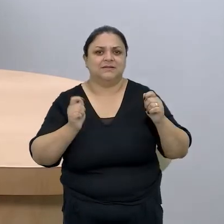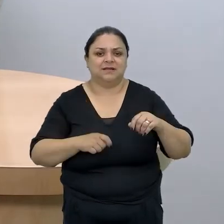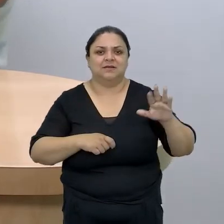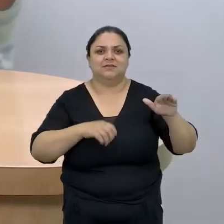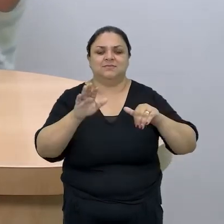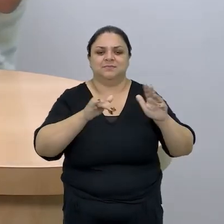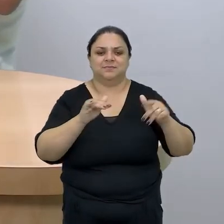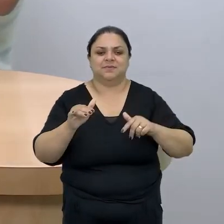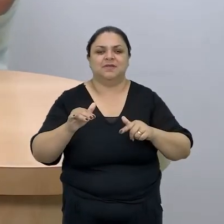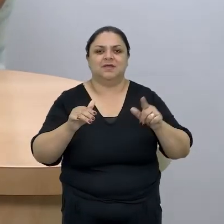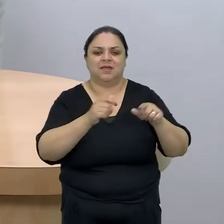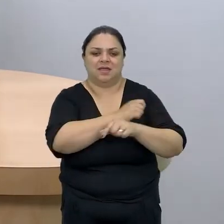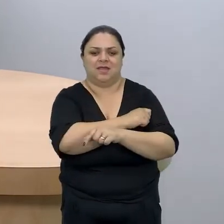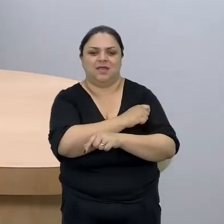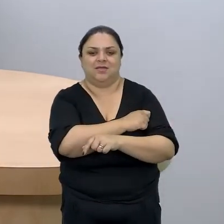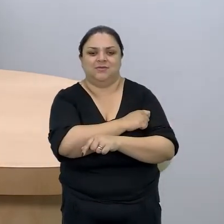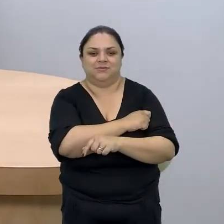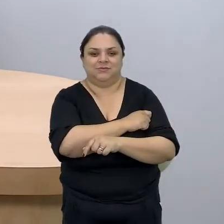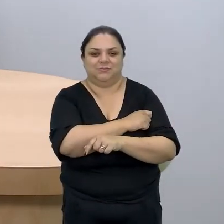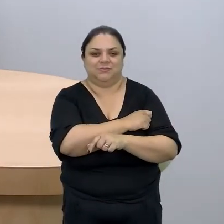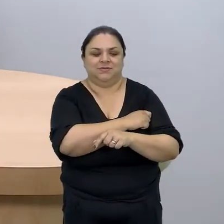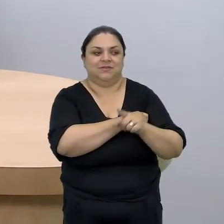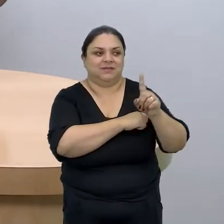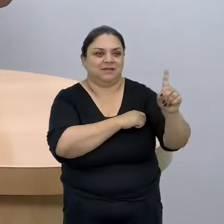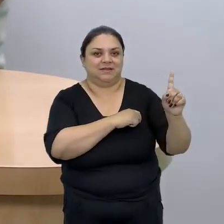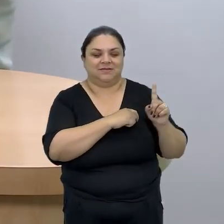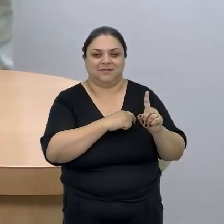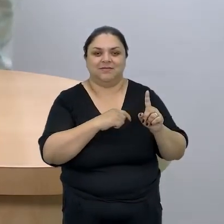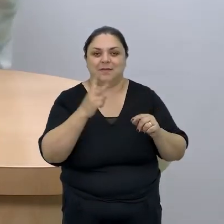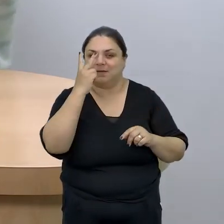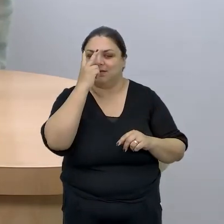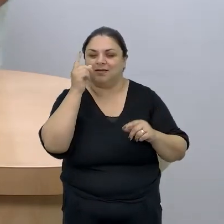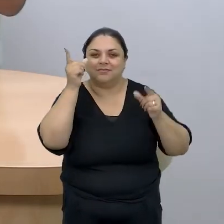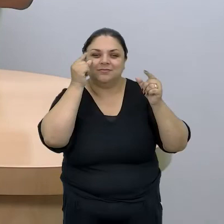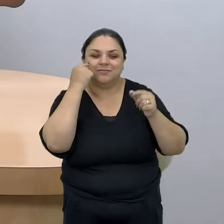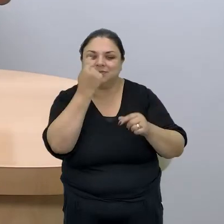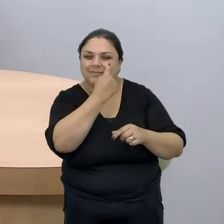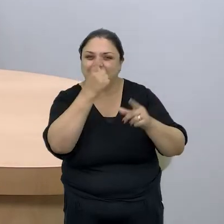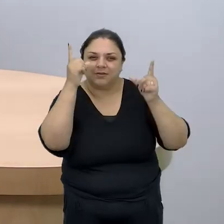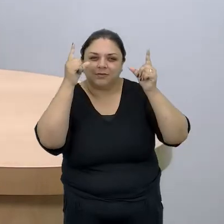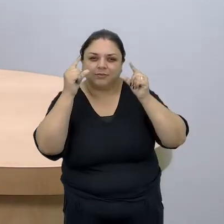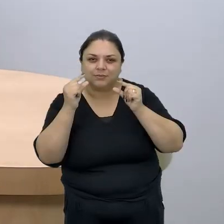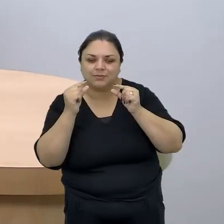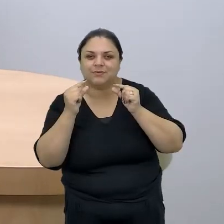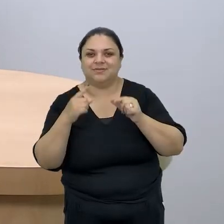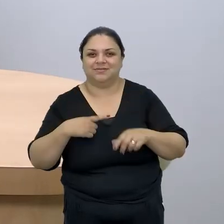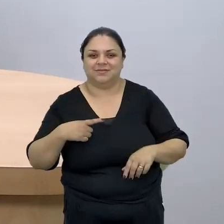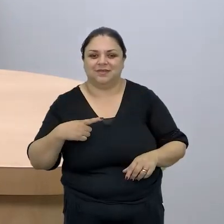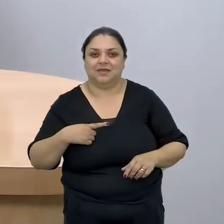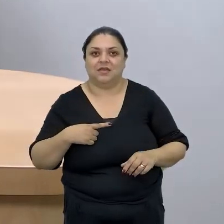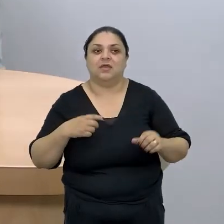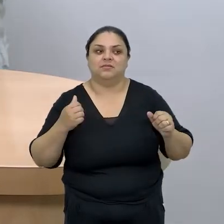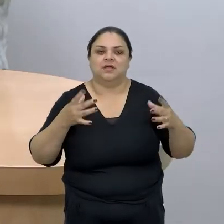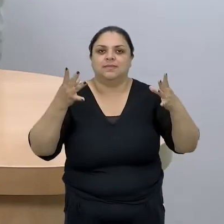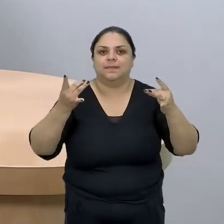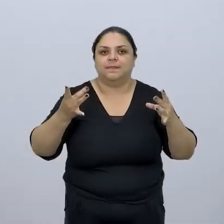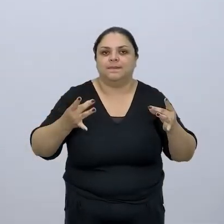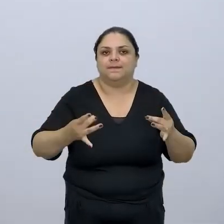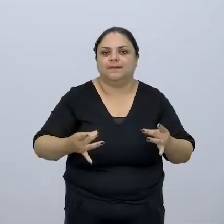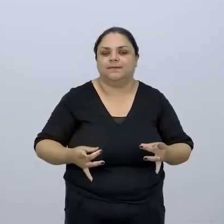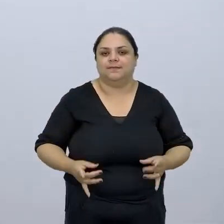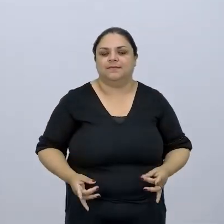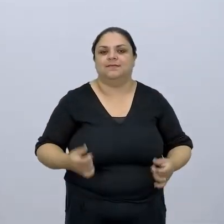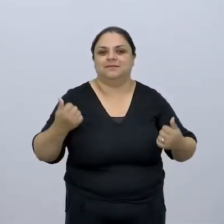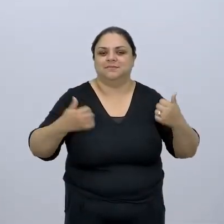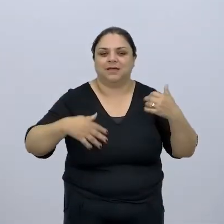estudantes de baixa visibilidade, porque você vai ter que se esmerar para explicar mais, demonstrar e descrever mais. Isso é uma experiência muito bacana, né? Já começar a